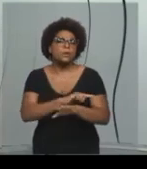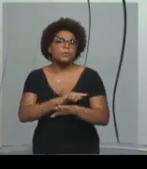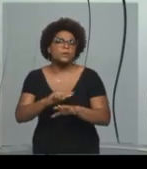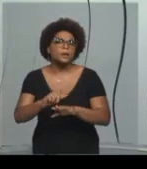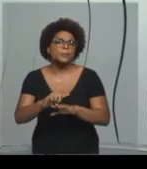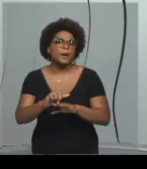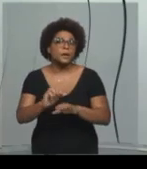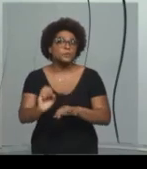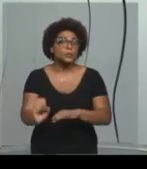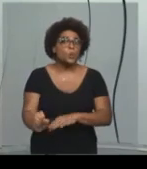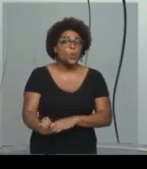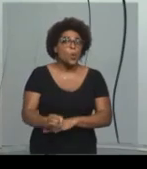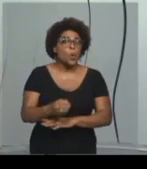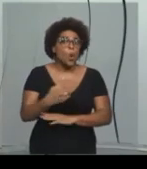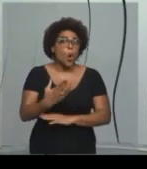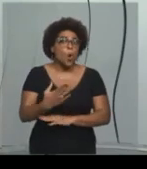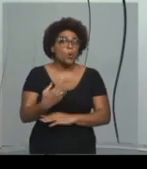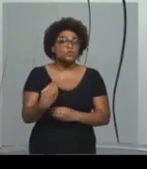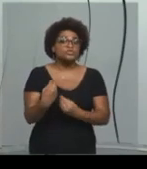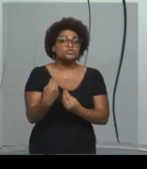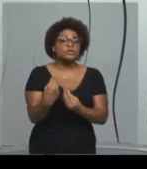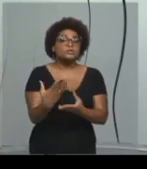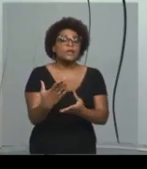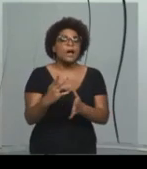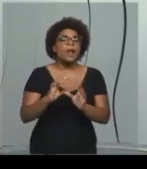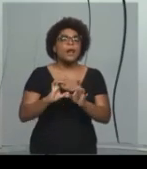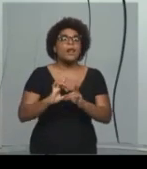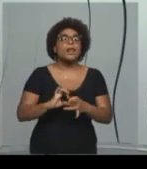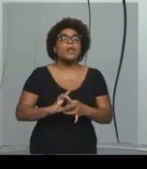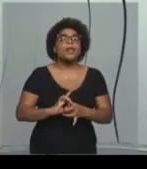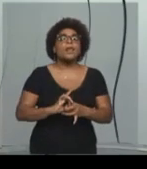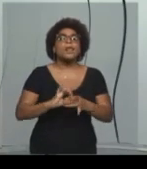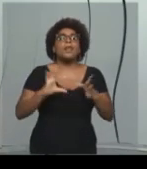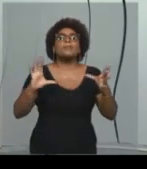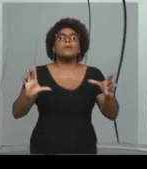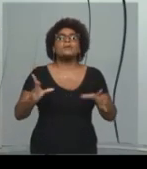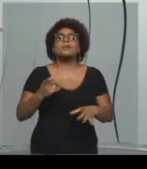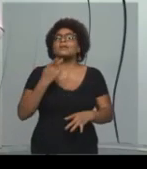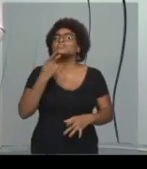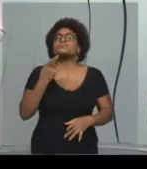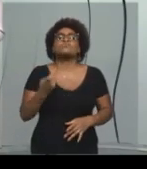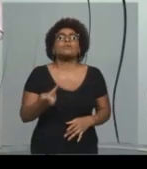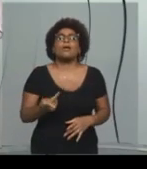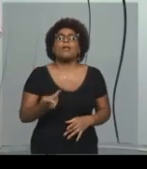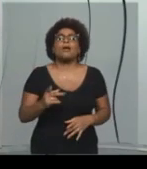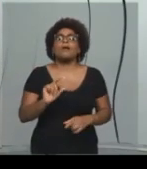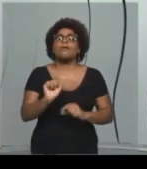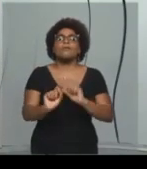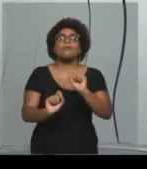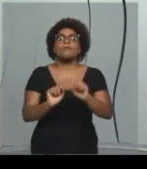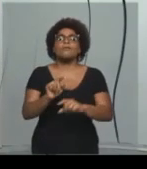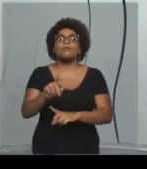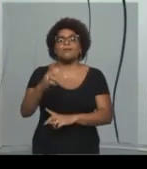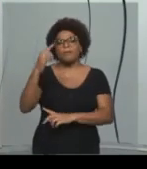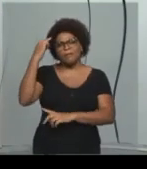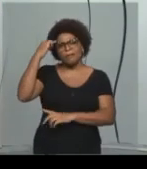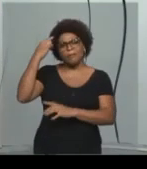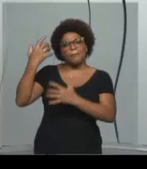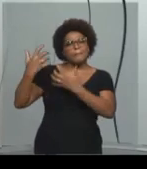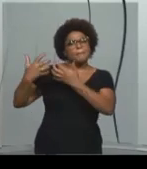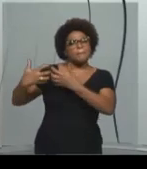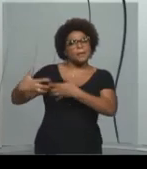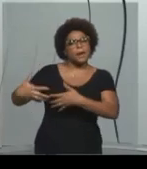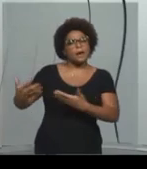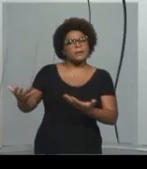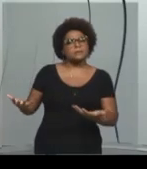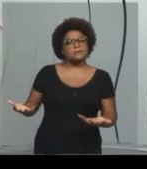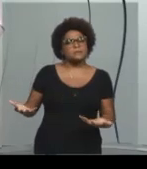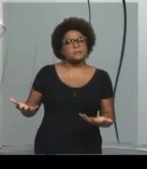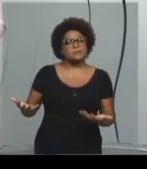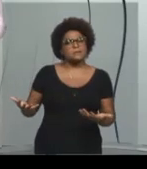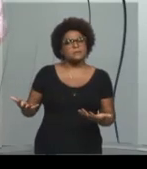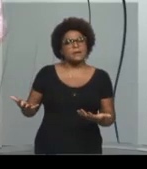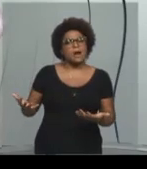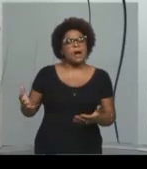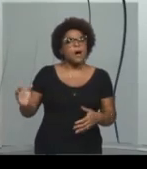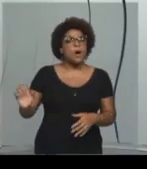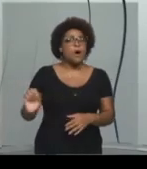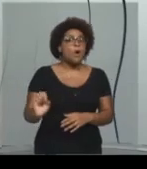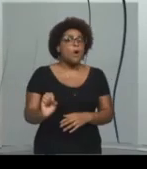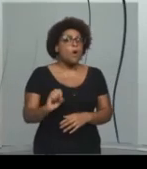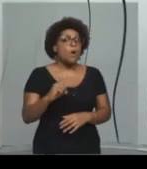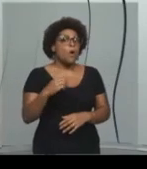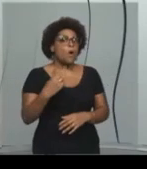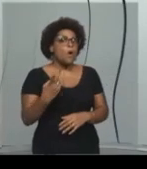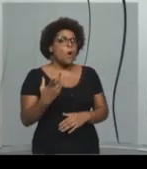de expressar-se, de dizer melhor aquilo que pensa, né? E, finalmente, fechamento de canais de TV,